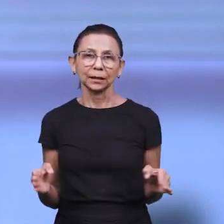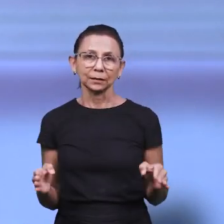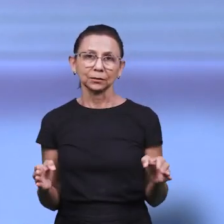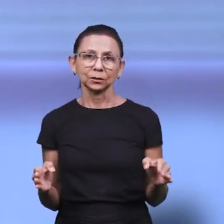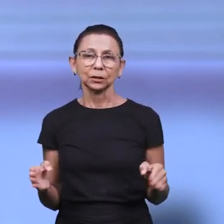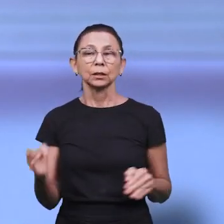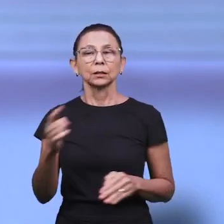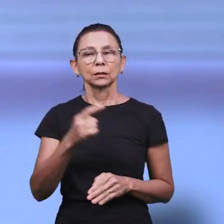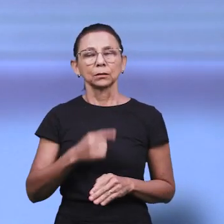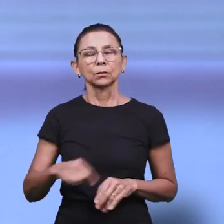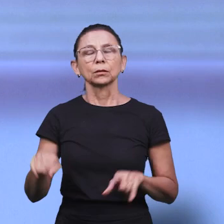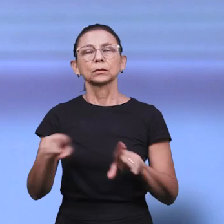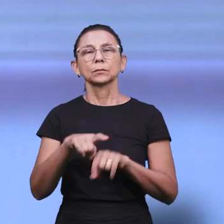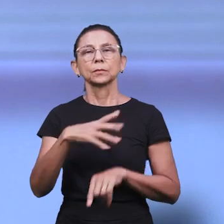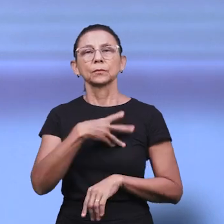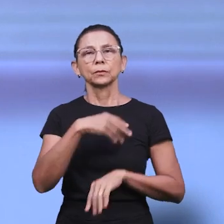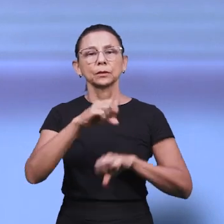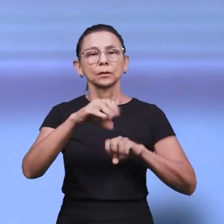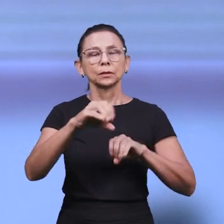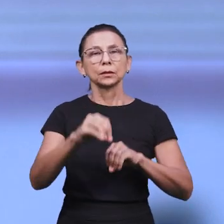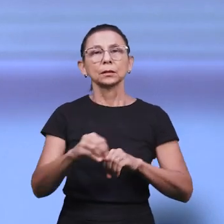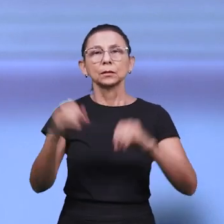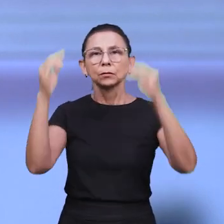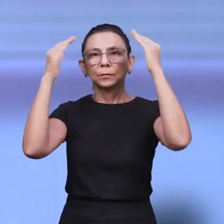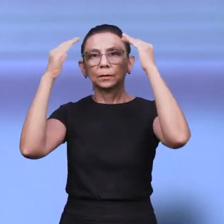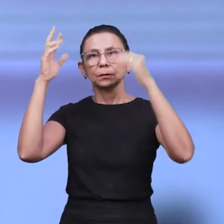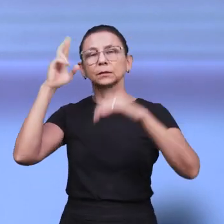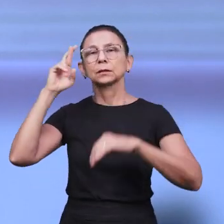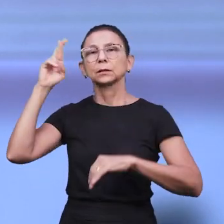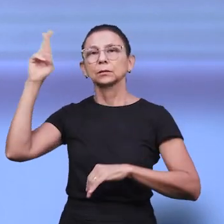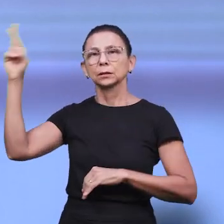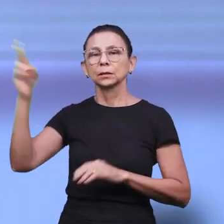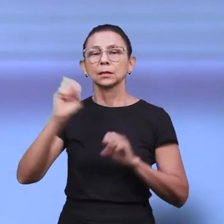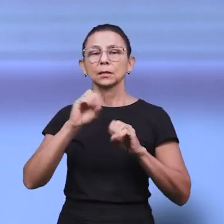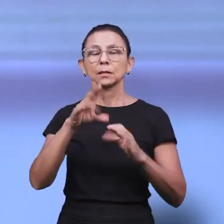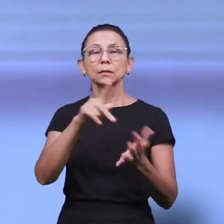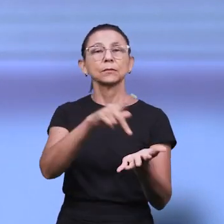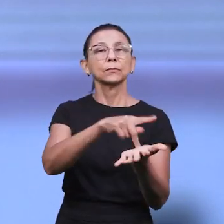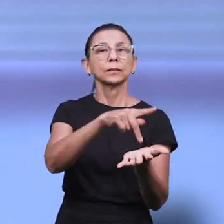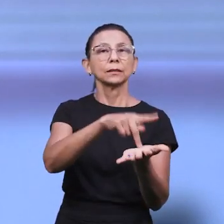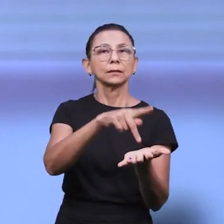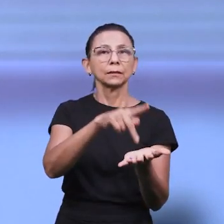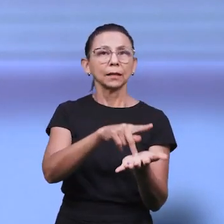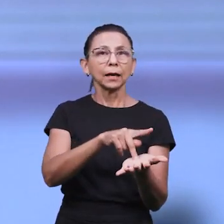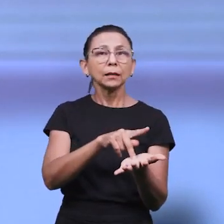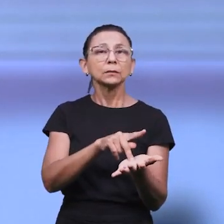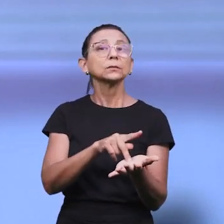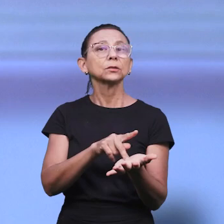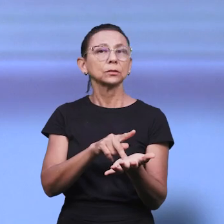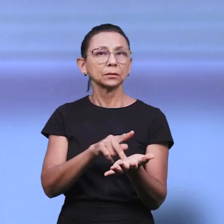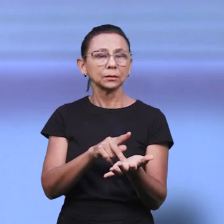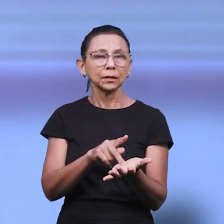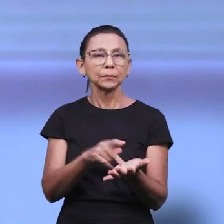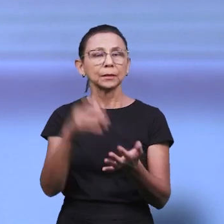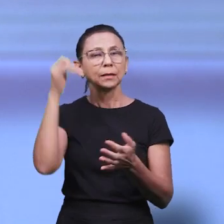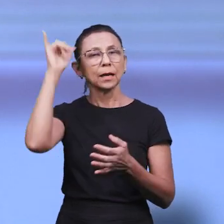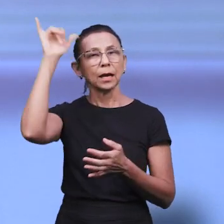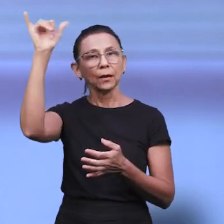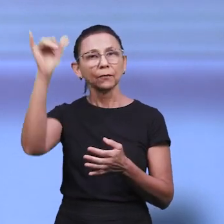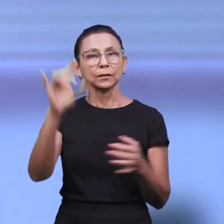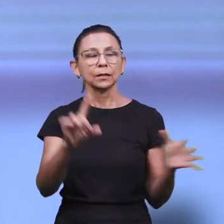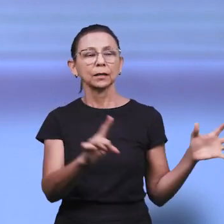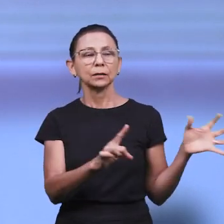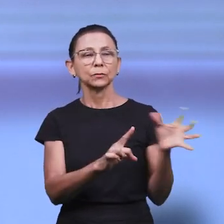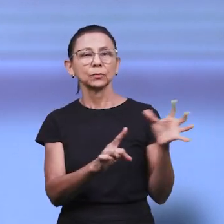segredo. Nós educamos os nossos filhos no temor do Senhor, ensinamos a verdade para que eles sejam preservados dos